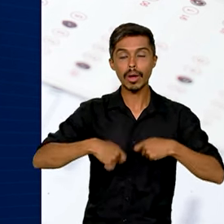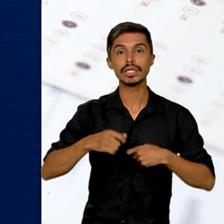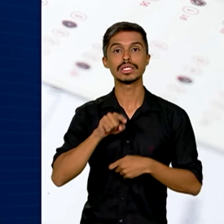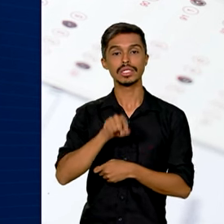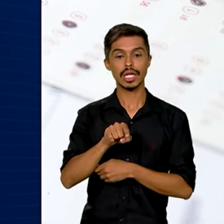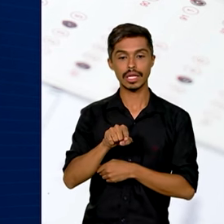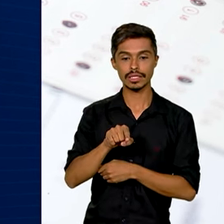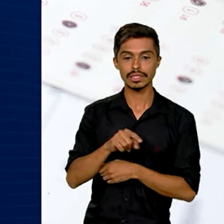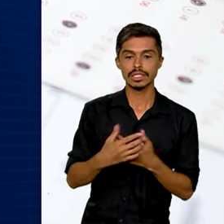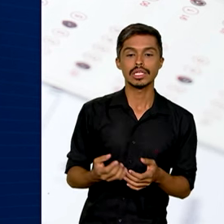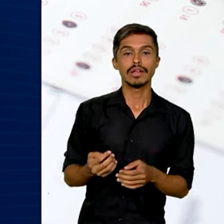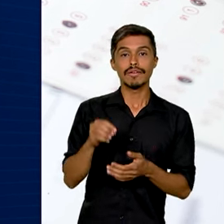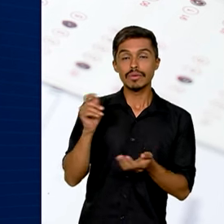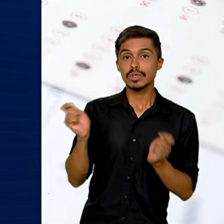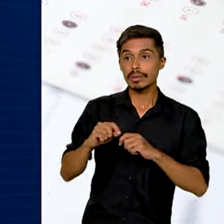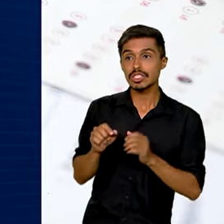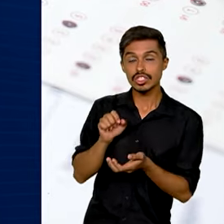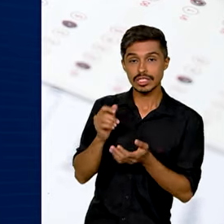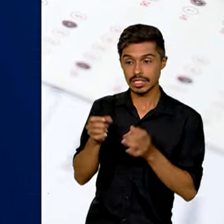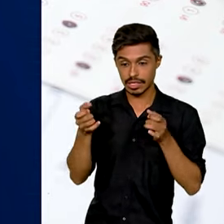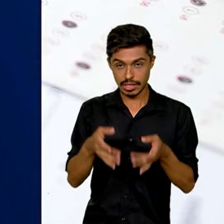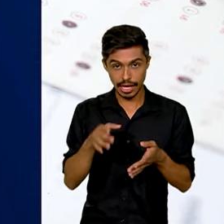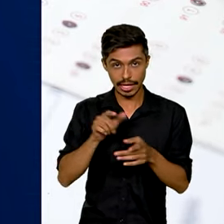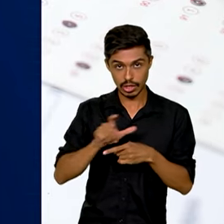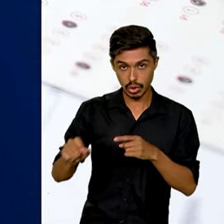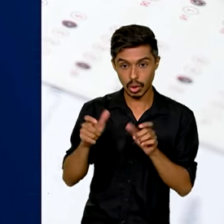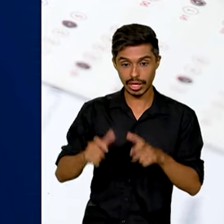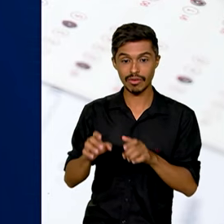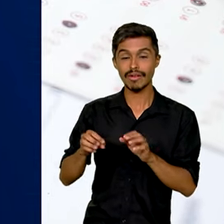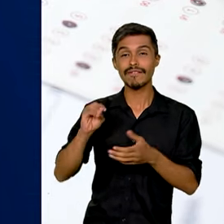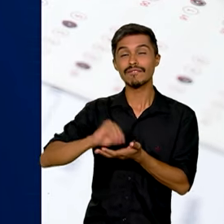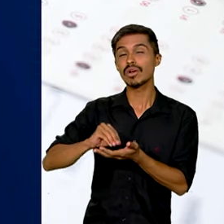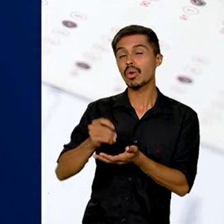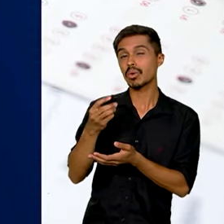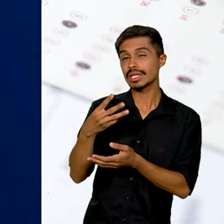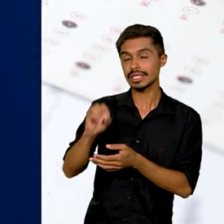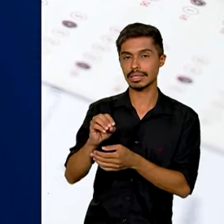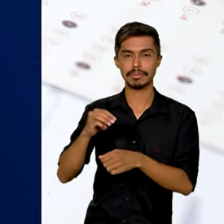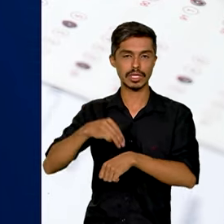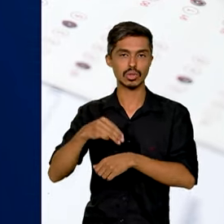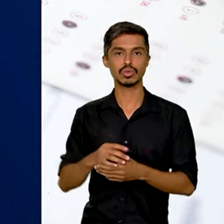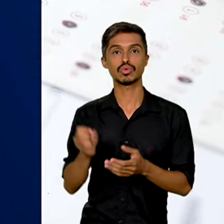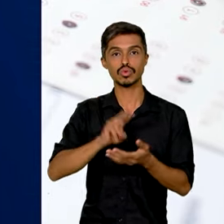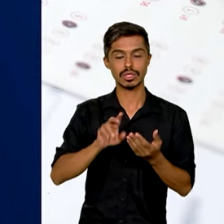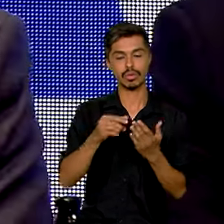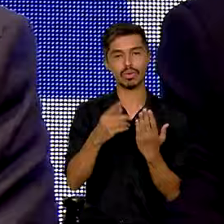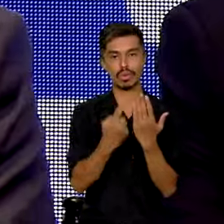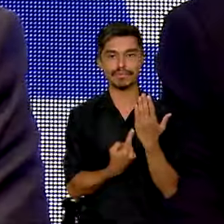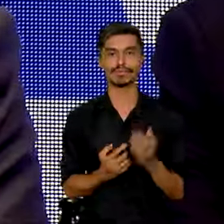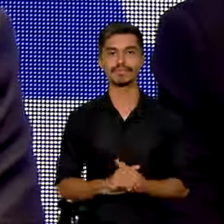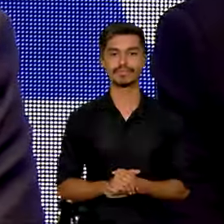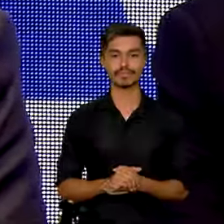30 minutos para o encerramento. Por fim, fique atento ao local da prova. As informações estão no cartão de confirmação.